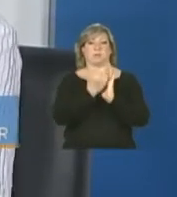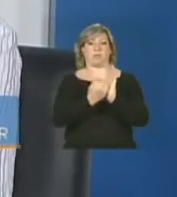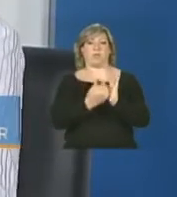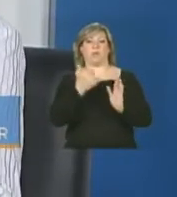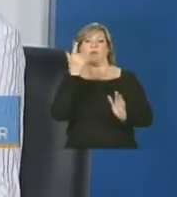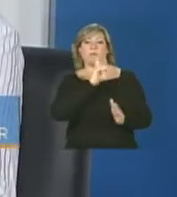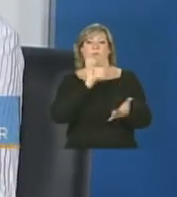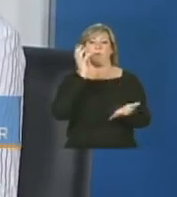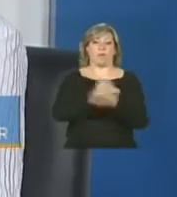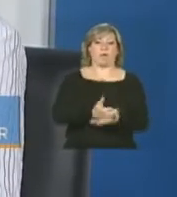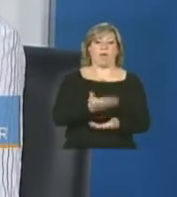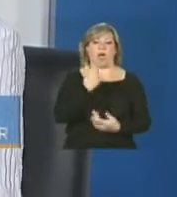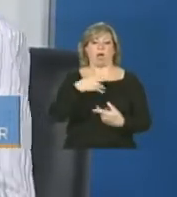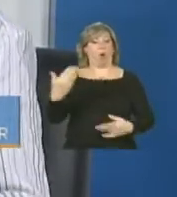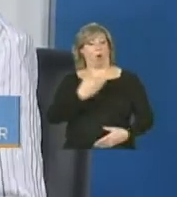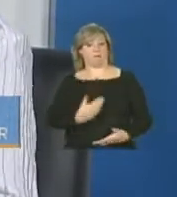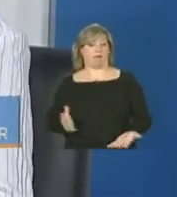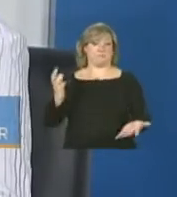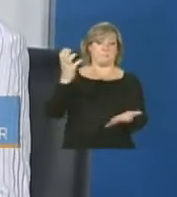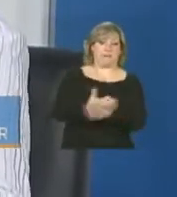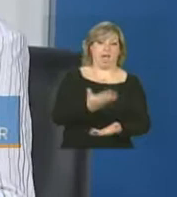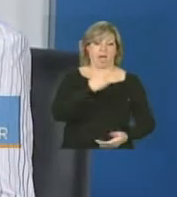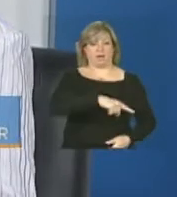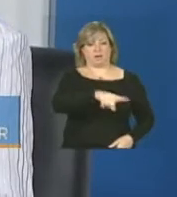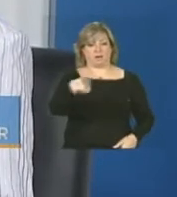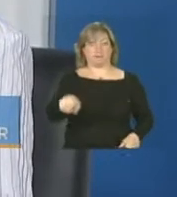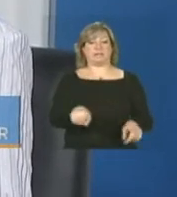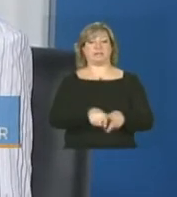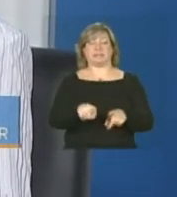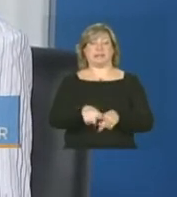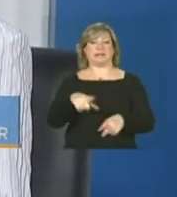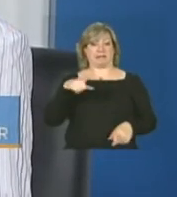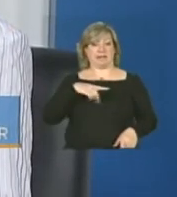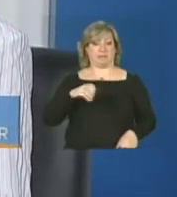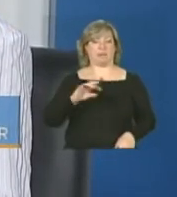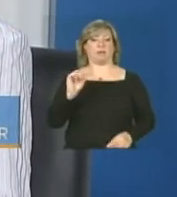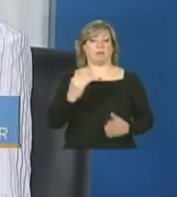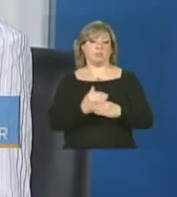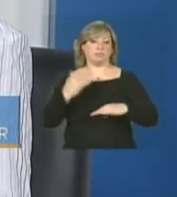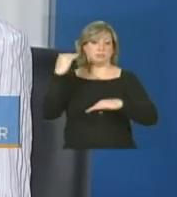alimentos, que será ampliado, né, tem uma meta de passar hoje de 160